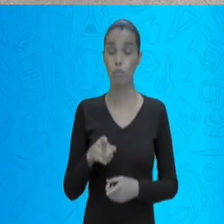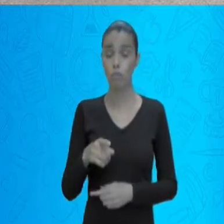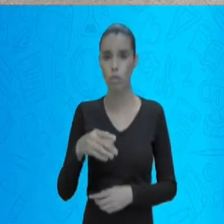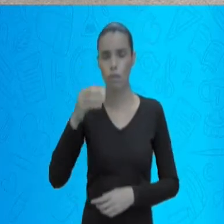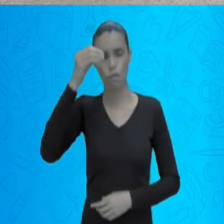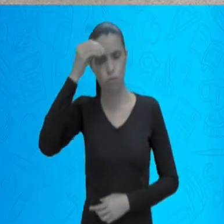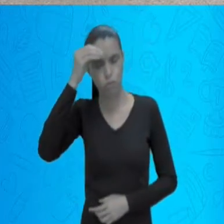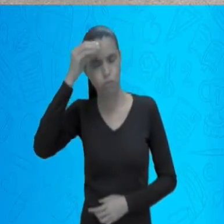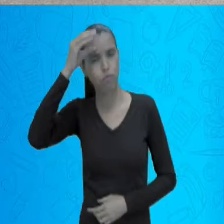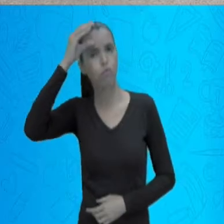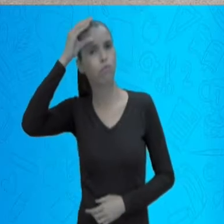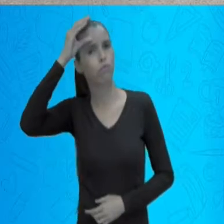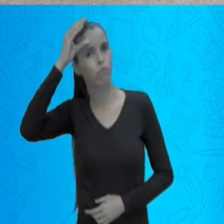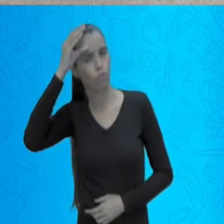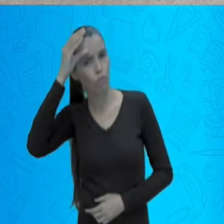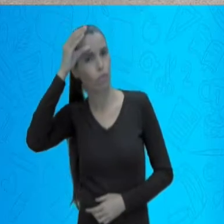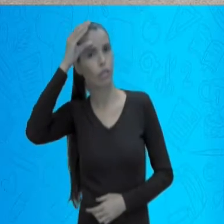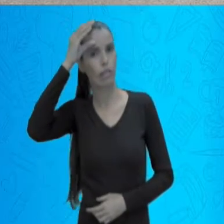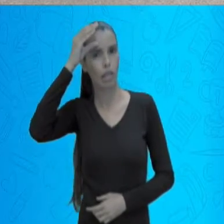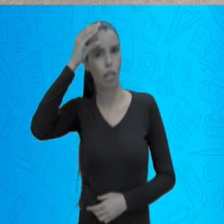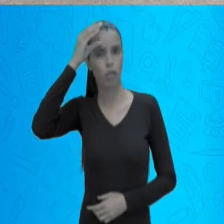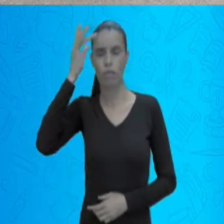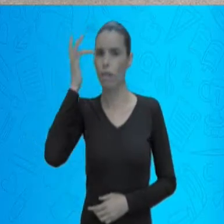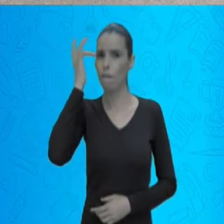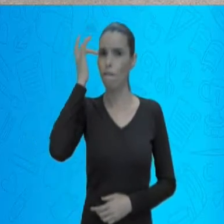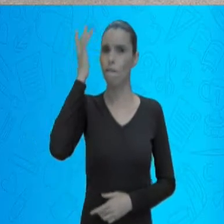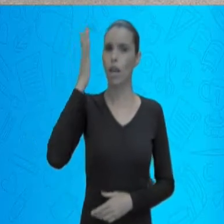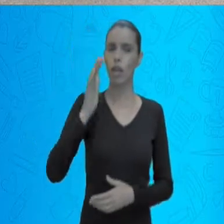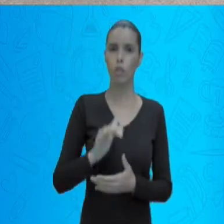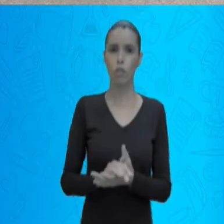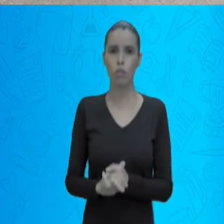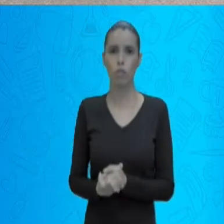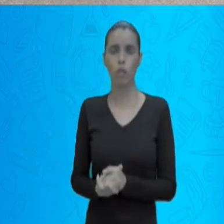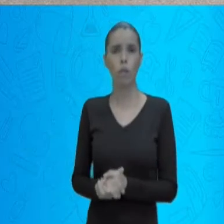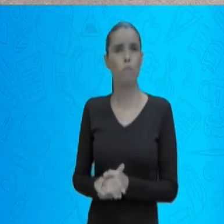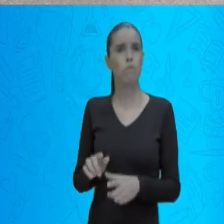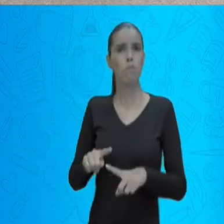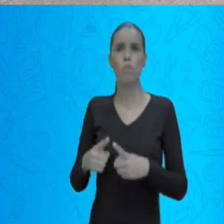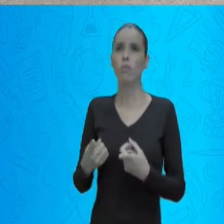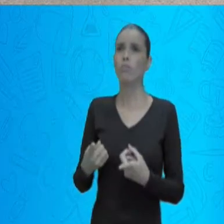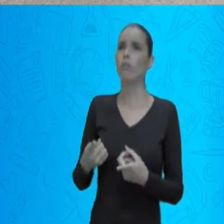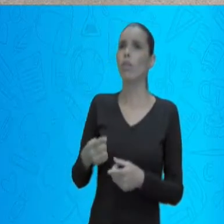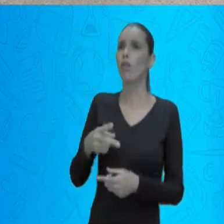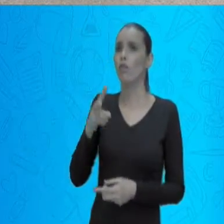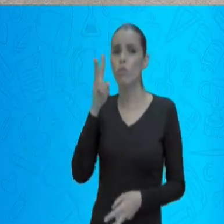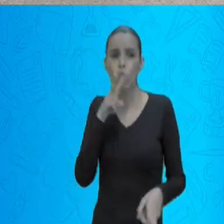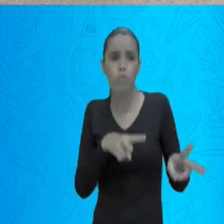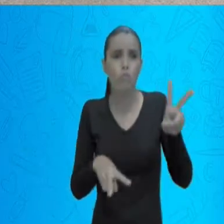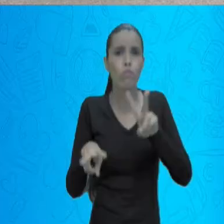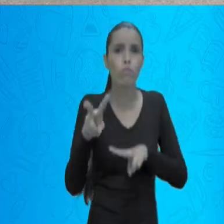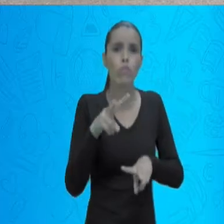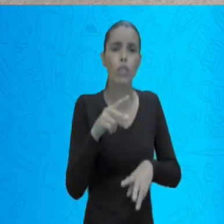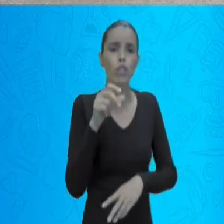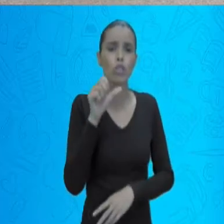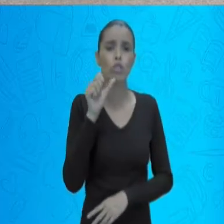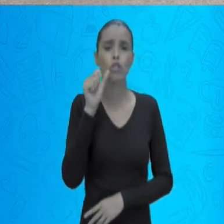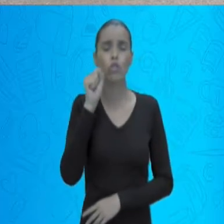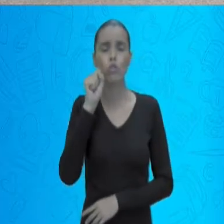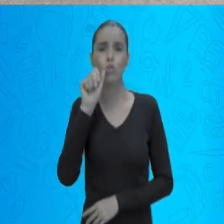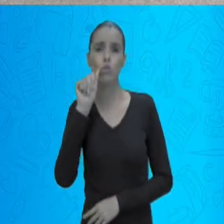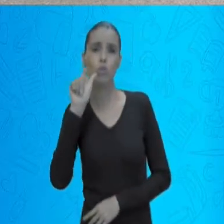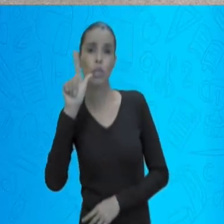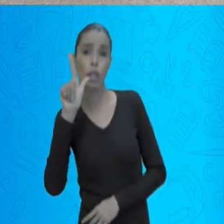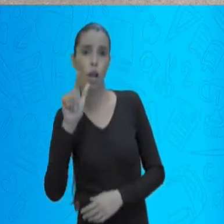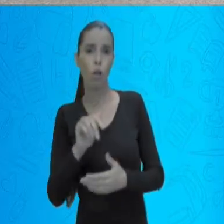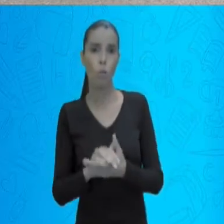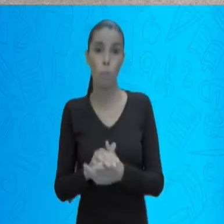compreender perfeitamente. Eu não vejo o sal na água, mas eu vejo o óleo na água.